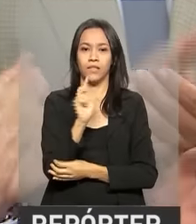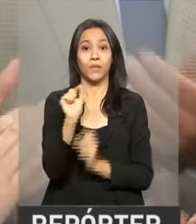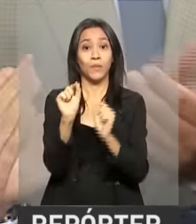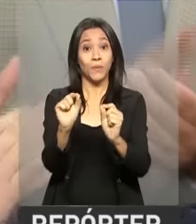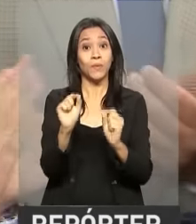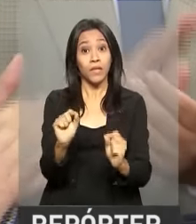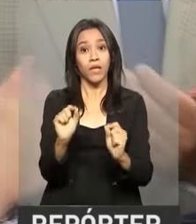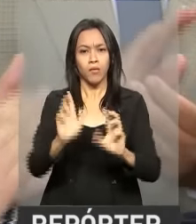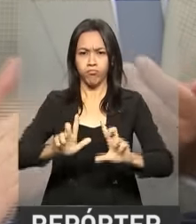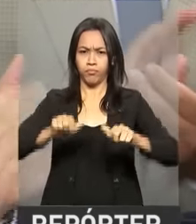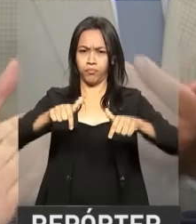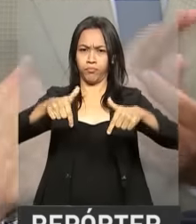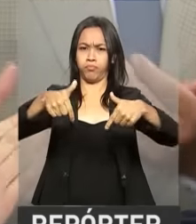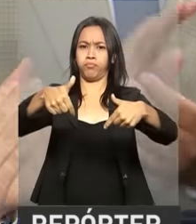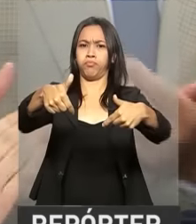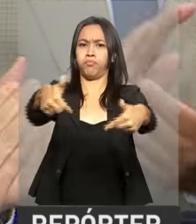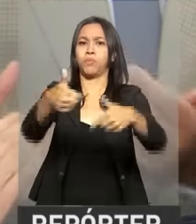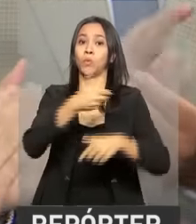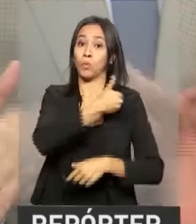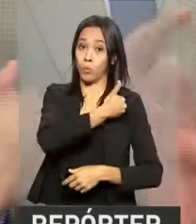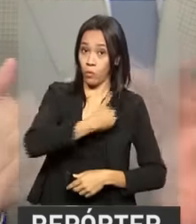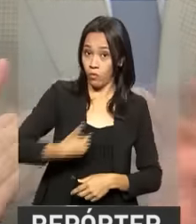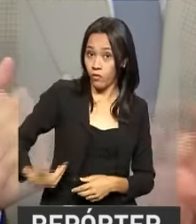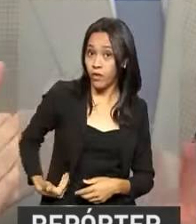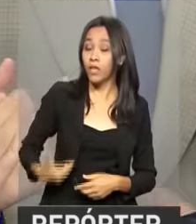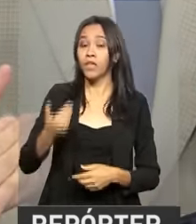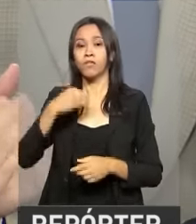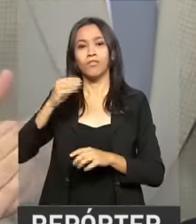um governo